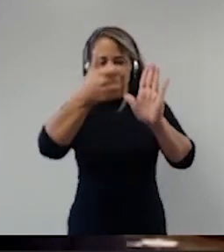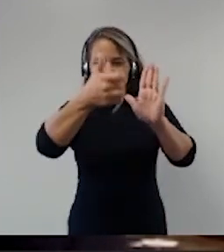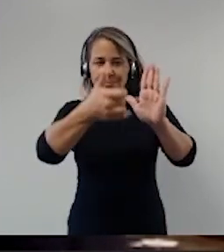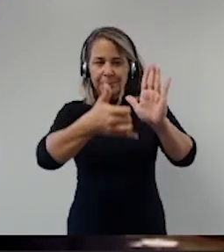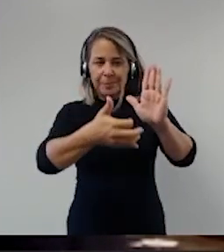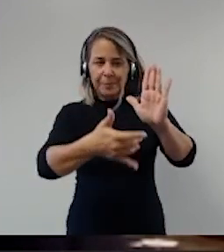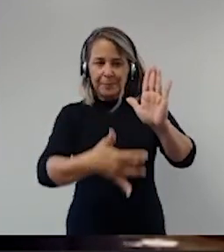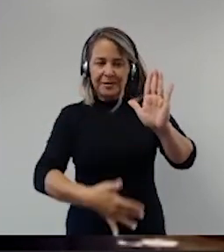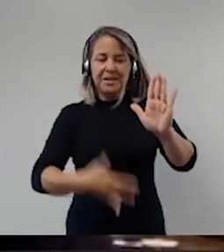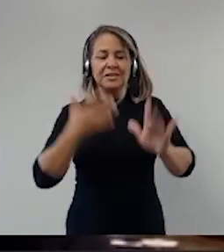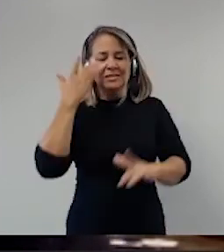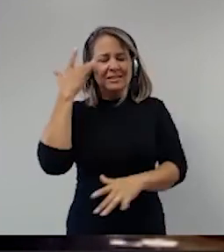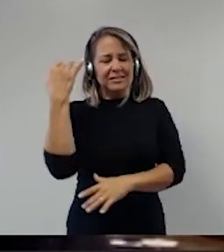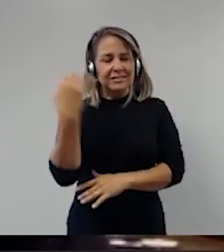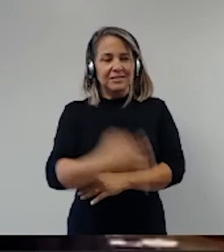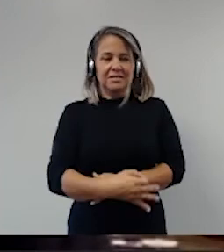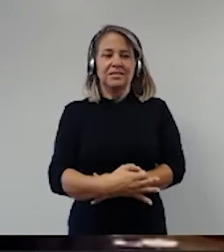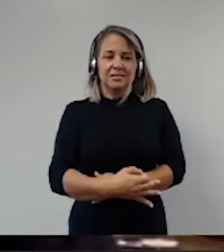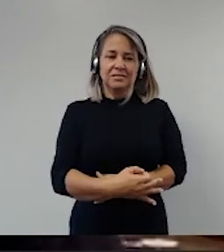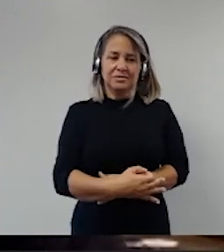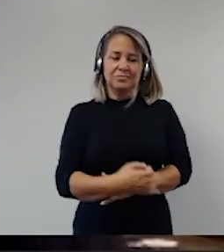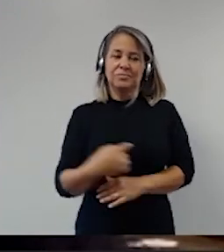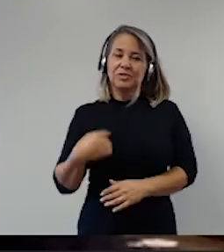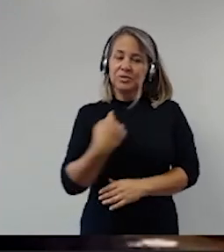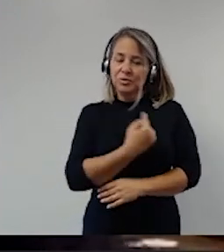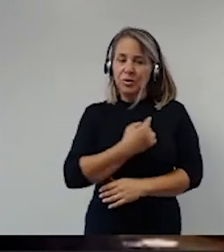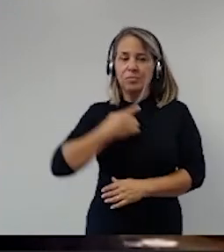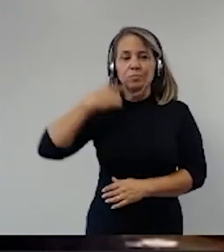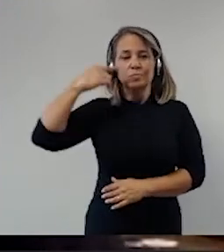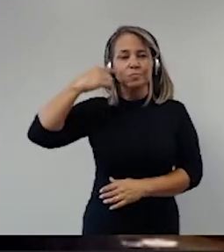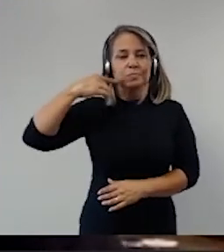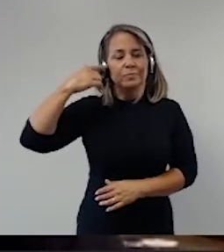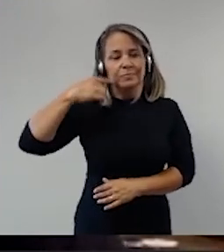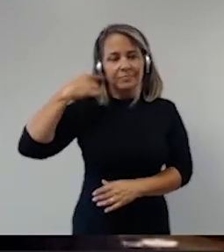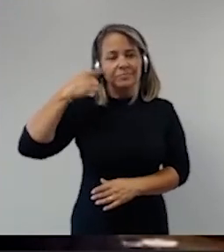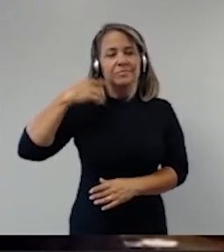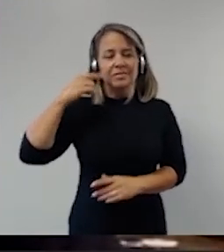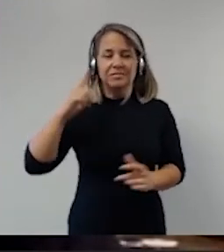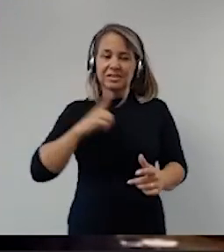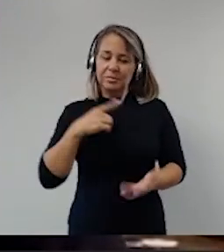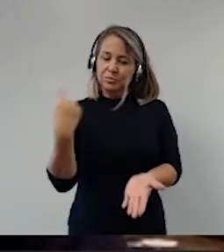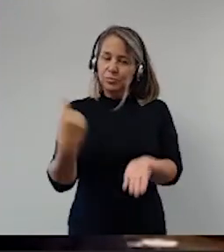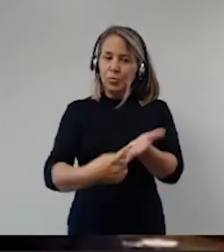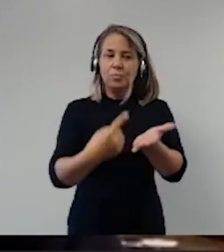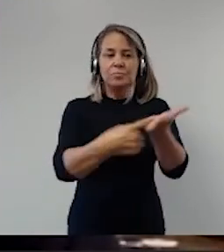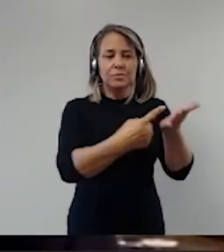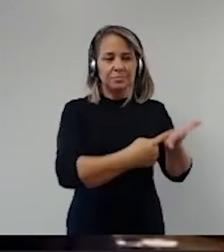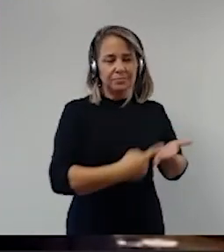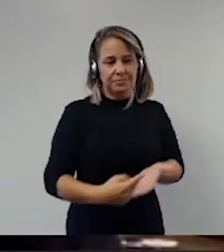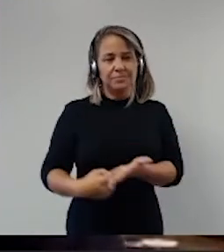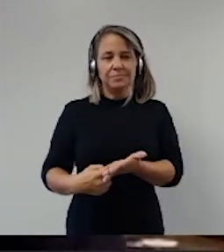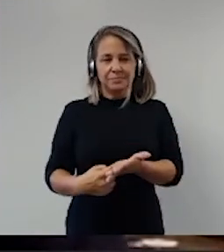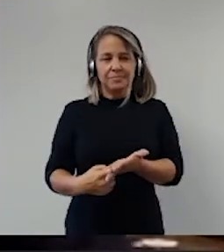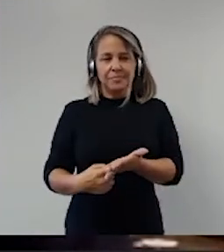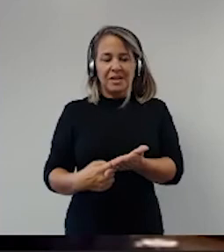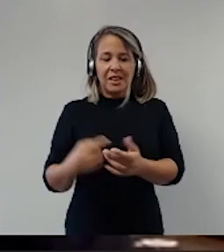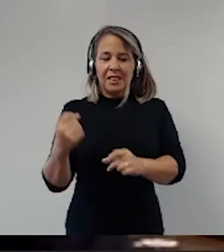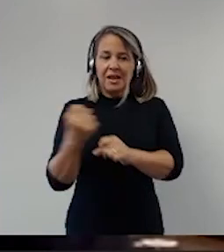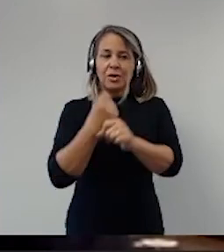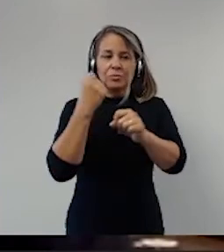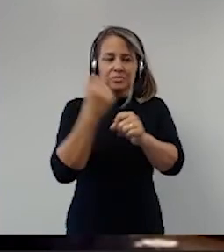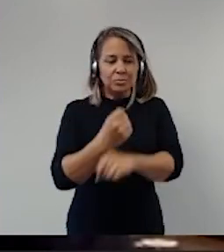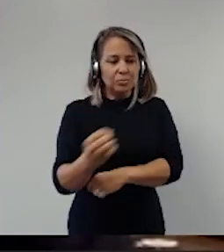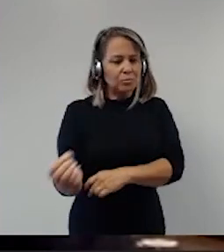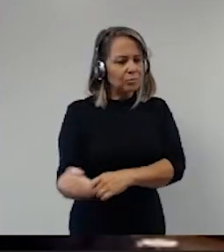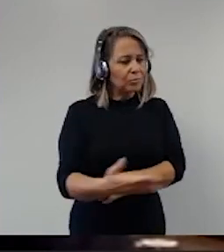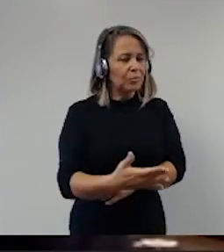tenho dúvidas de que nós, como advogados, vamos ter um papel fundamental na reconstrução do